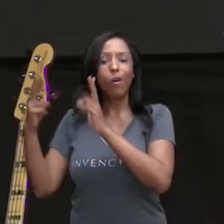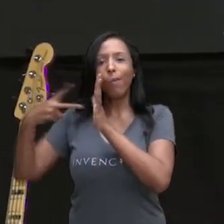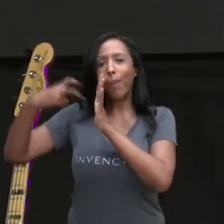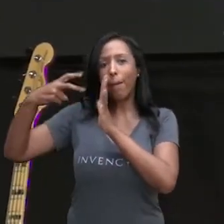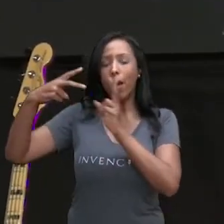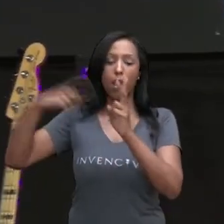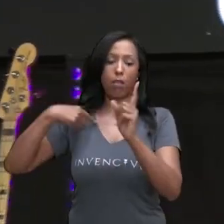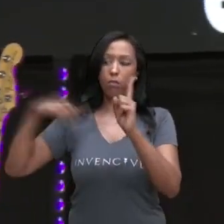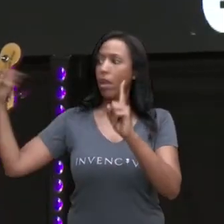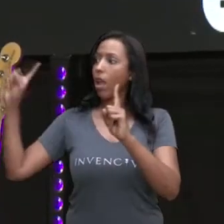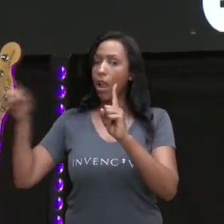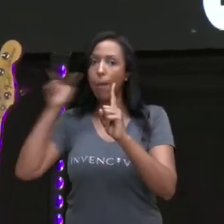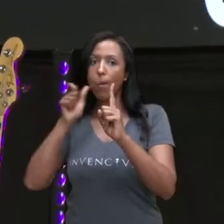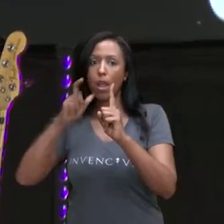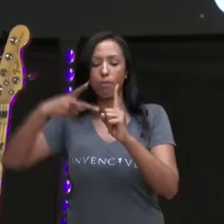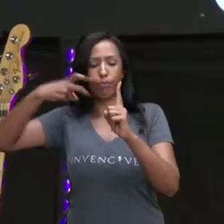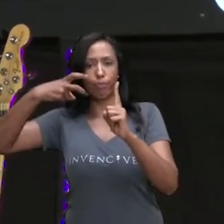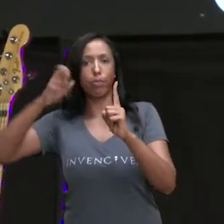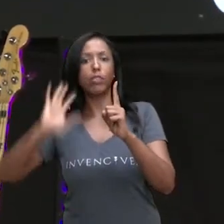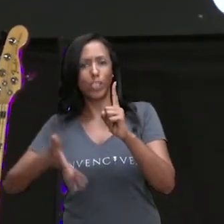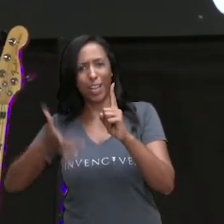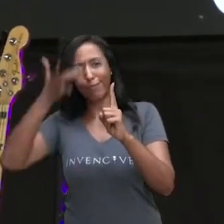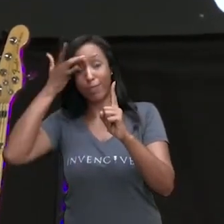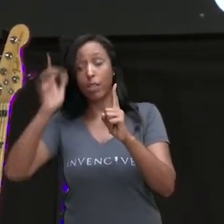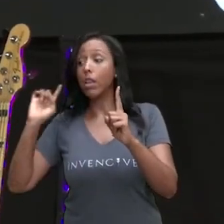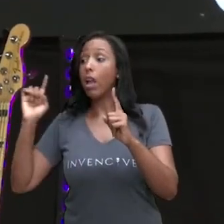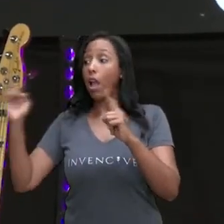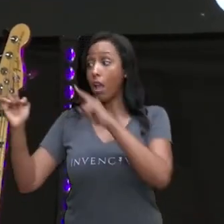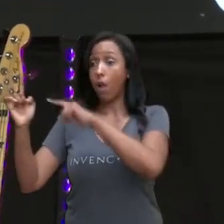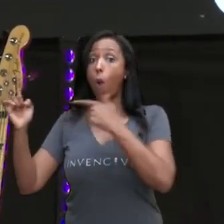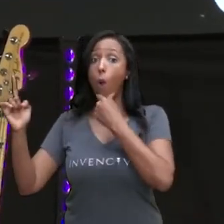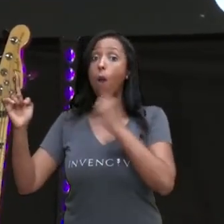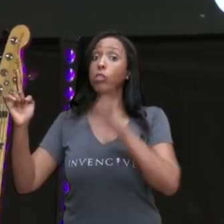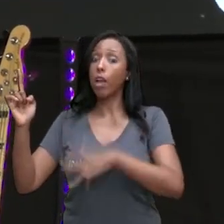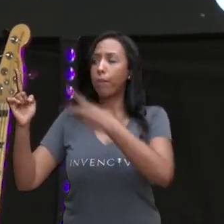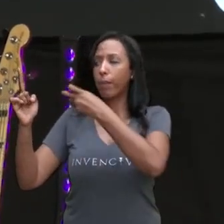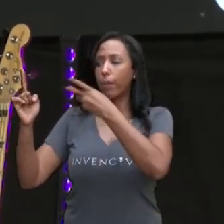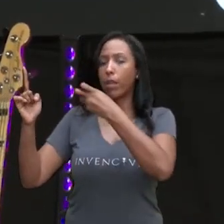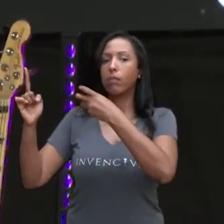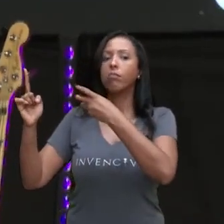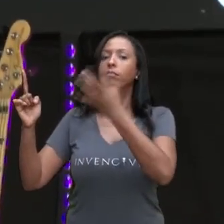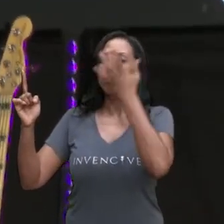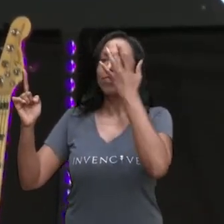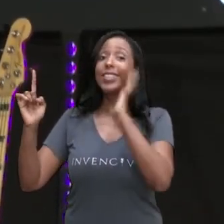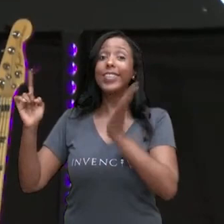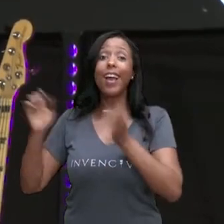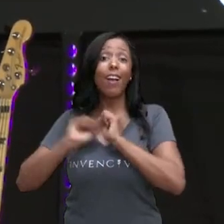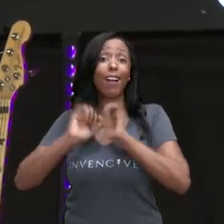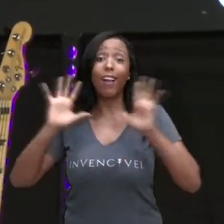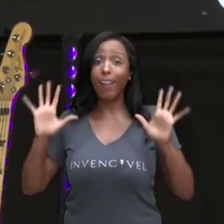vai interpretando e entendendo melhor a Bíblia. Agora, diz 2 Timóteo 3,16,